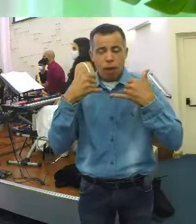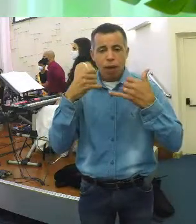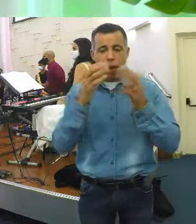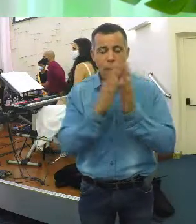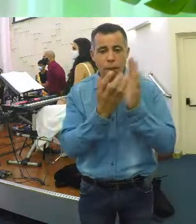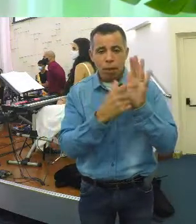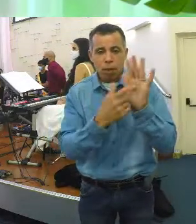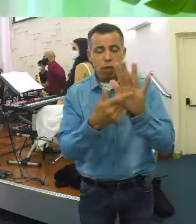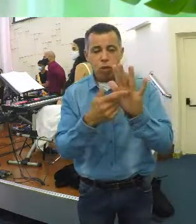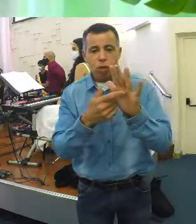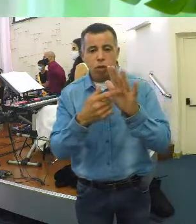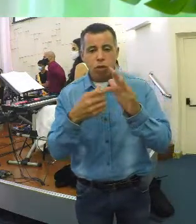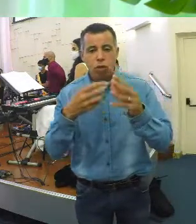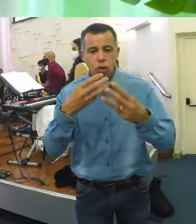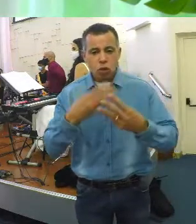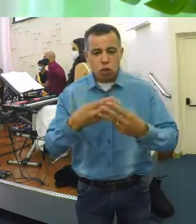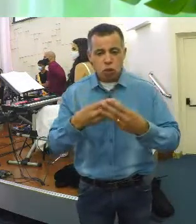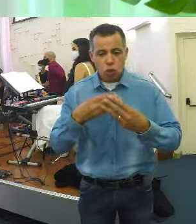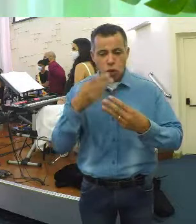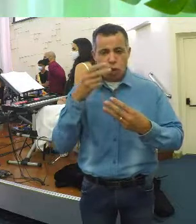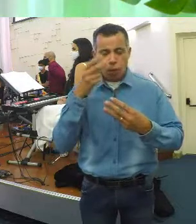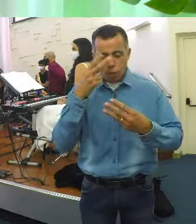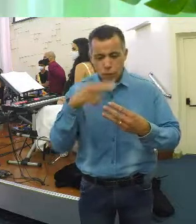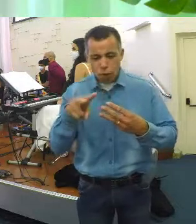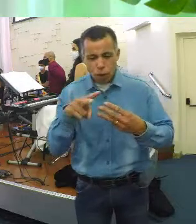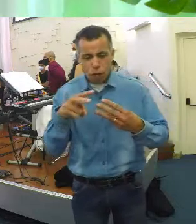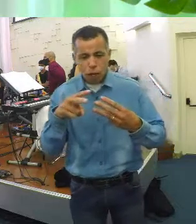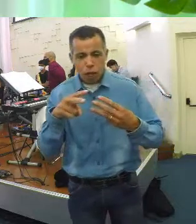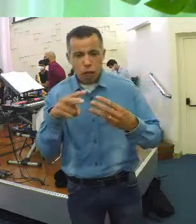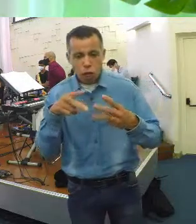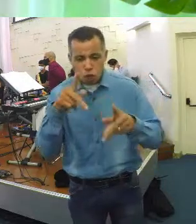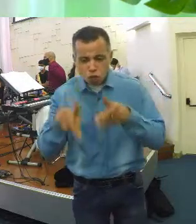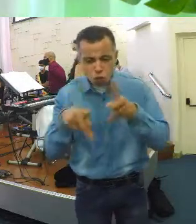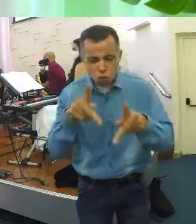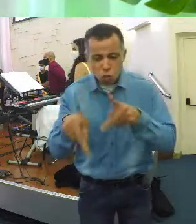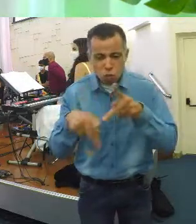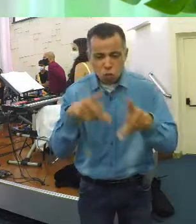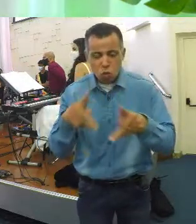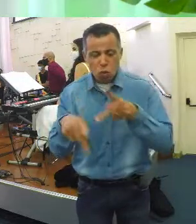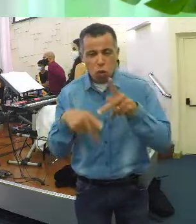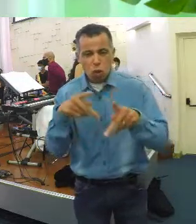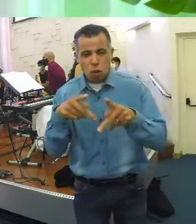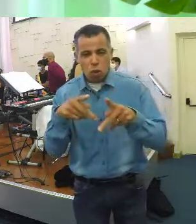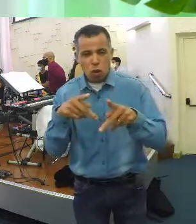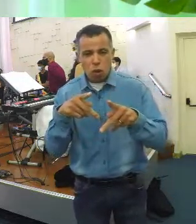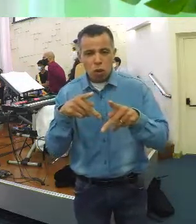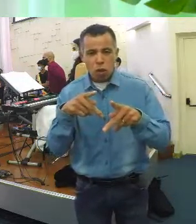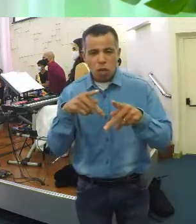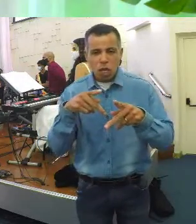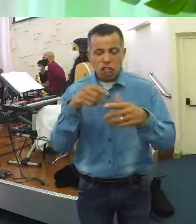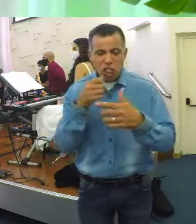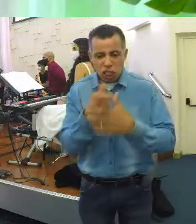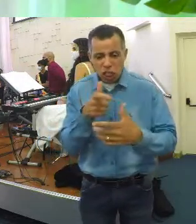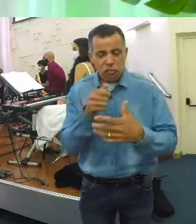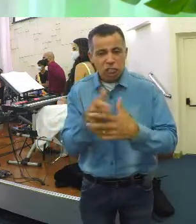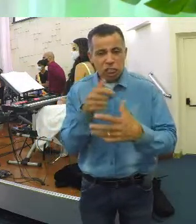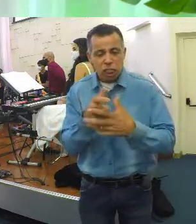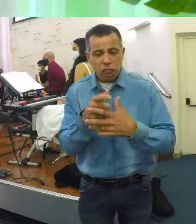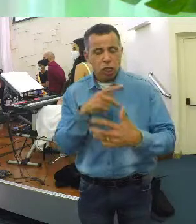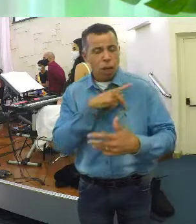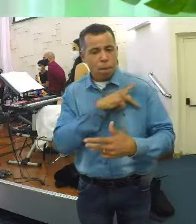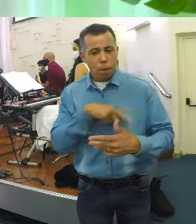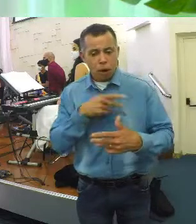Mas os judeus, vendo as multidões, tomaram-se de inveja e, blasfemando, contradiziam o que Paulo